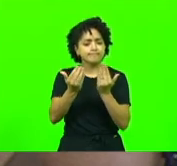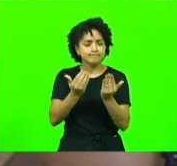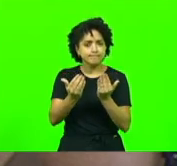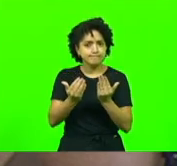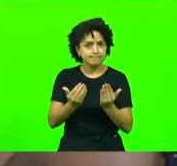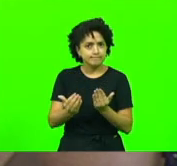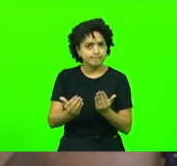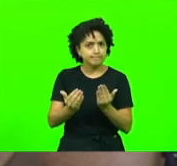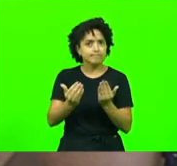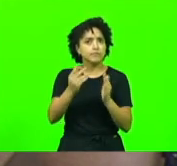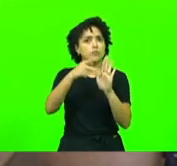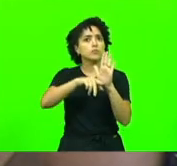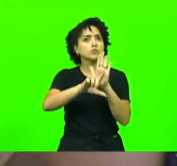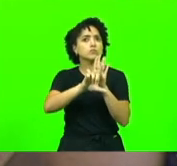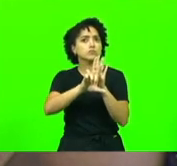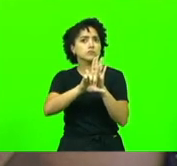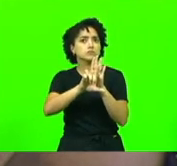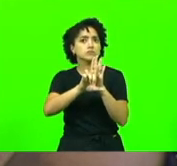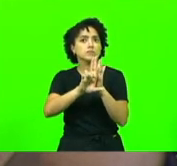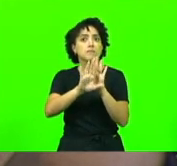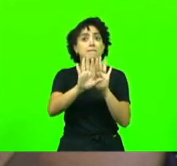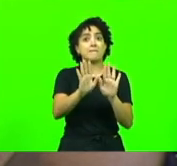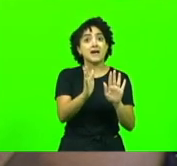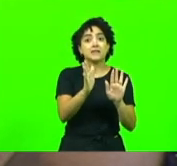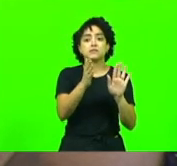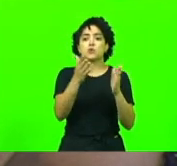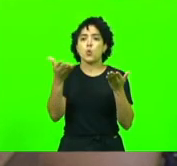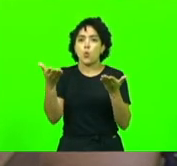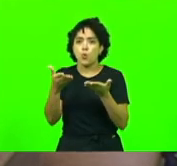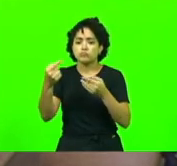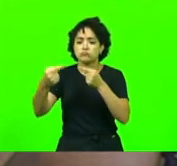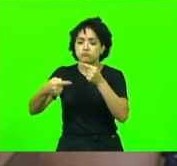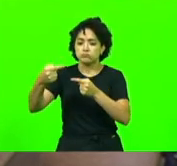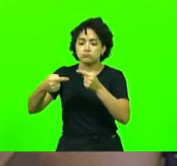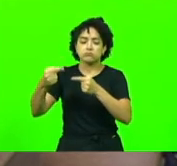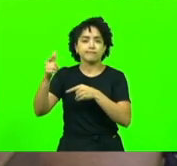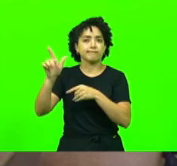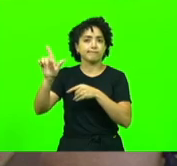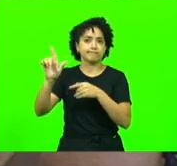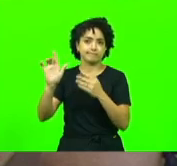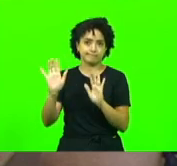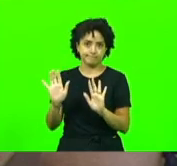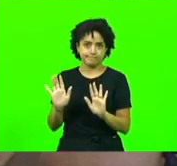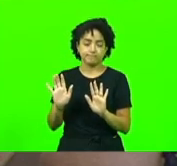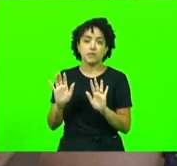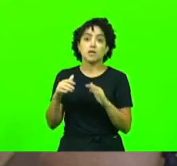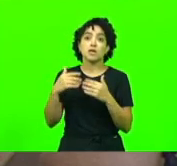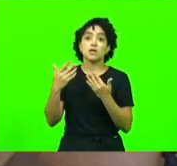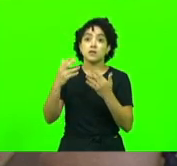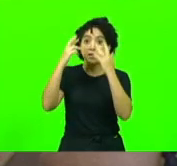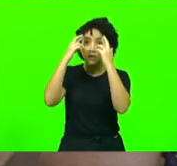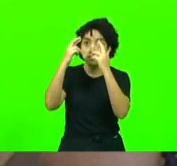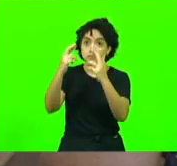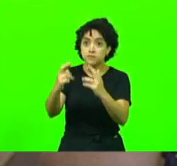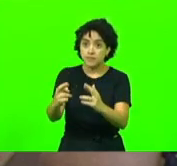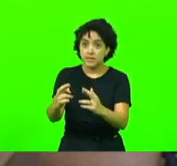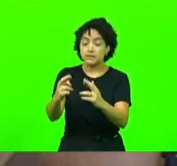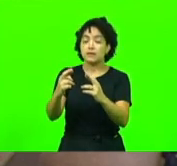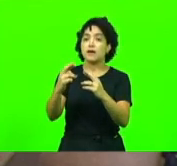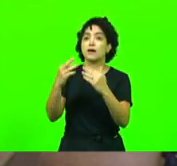em pauta. Hoje a discussão é outra. Por isso que nós recomendamos aqui que seja respeitada essa